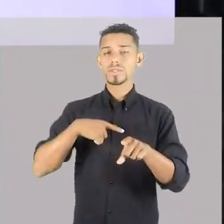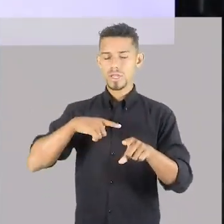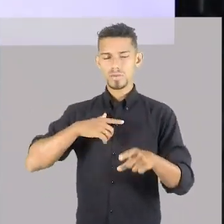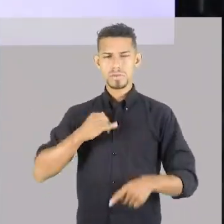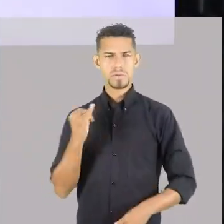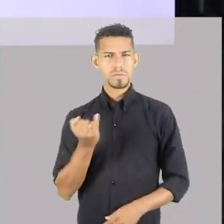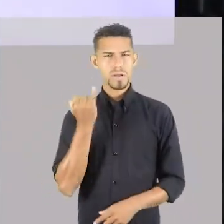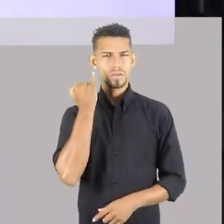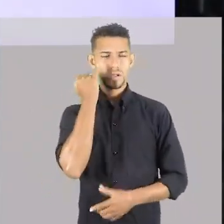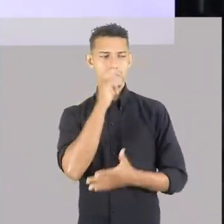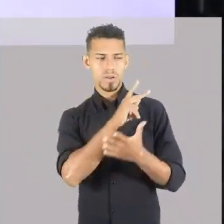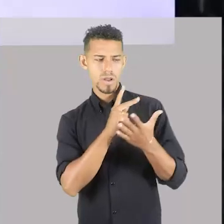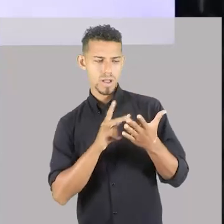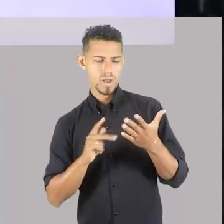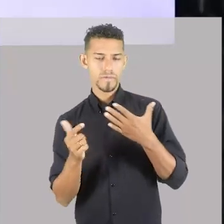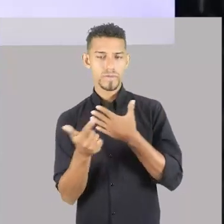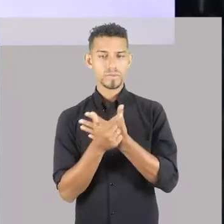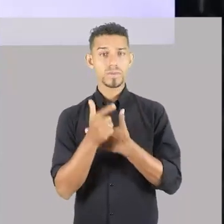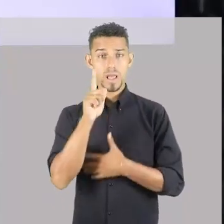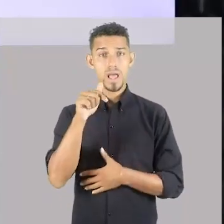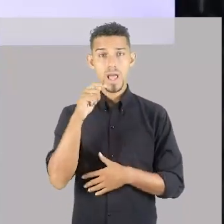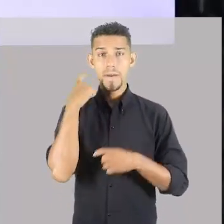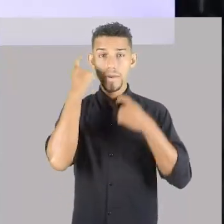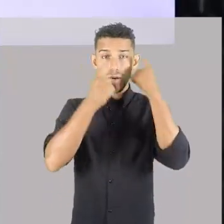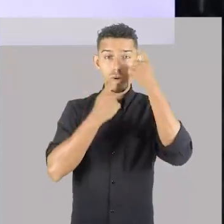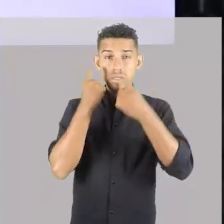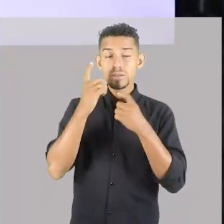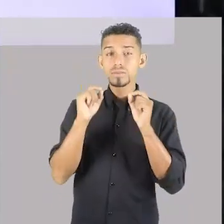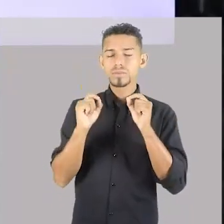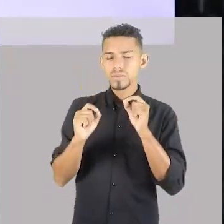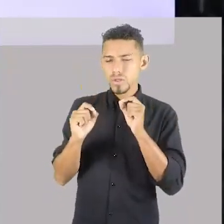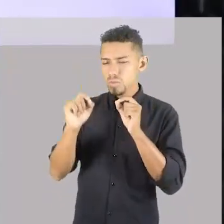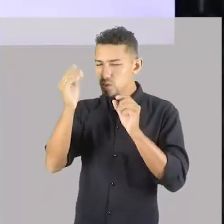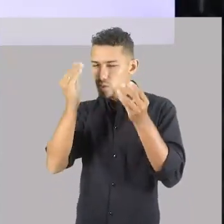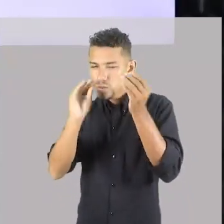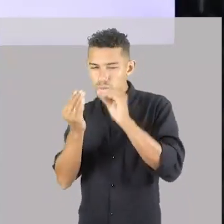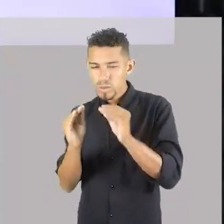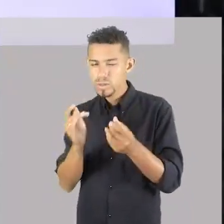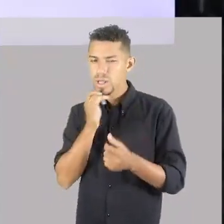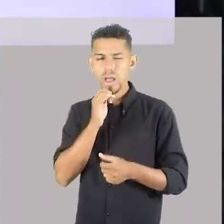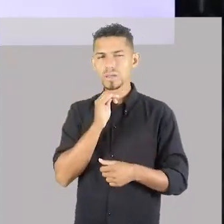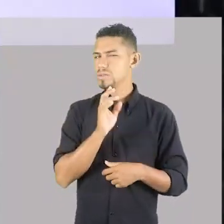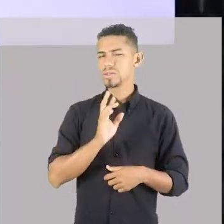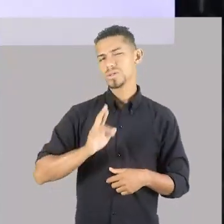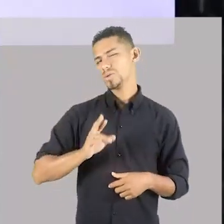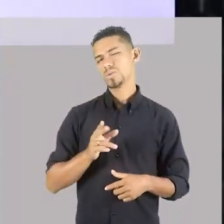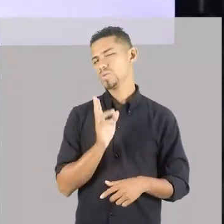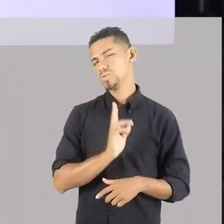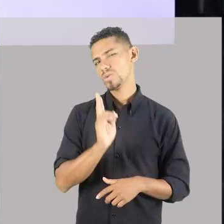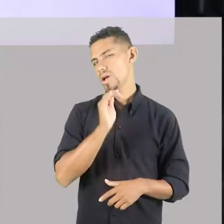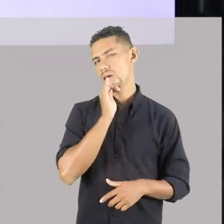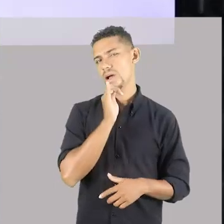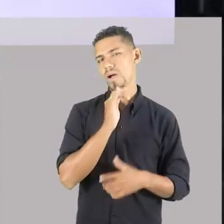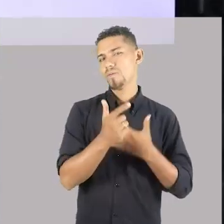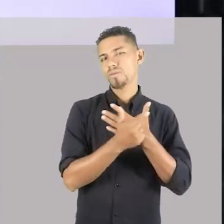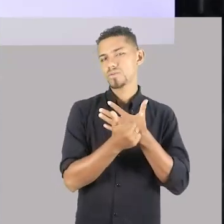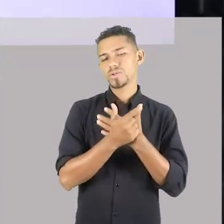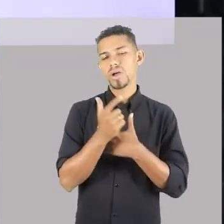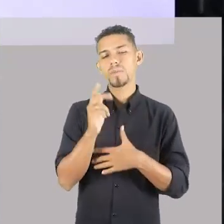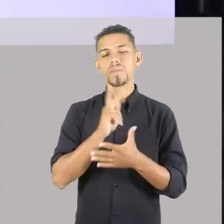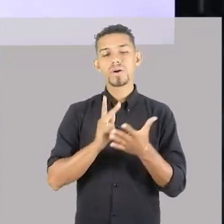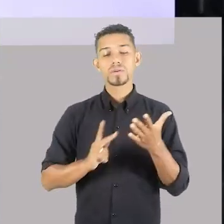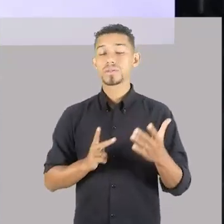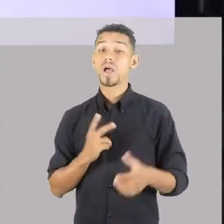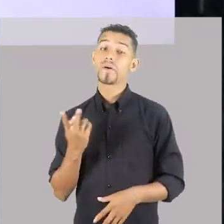poética, porque a preocupação é exatamente essa, esse tratamento estético. Às vezes, eles nem usam o termo função poética, eles dizem assim, o